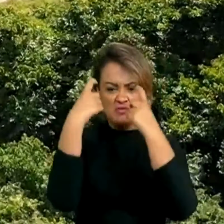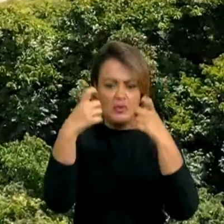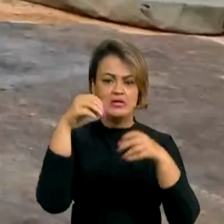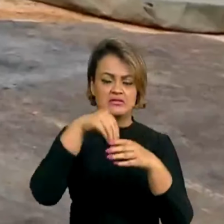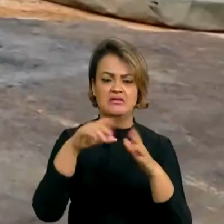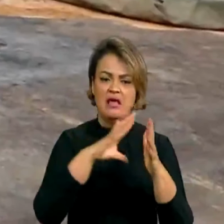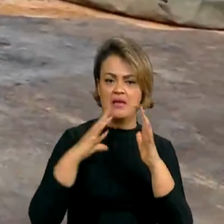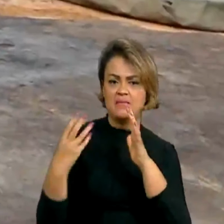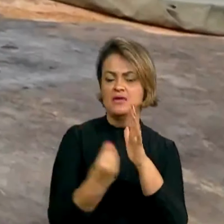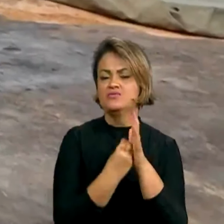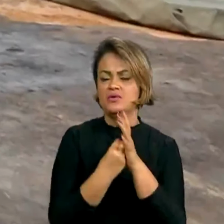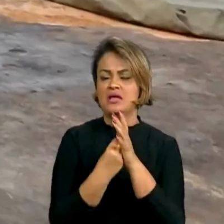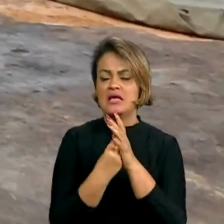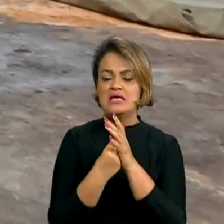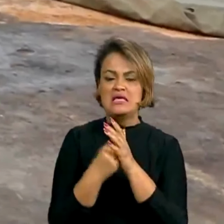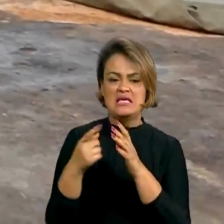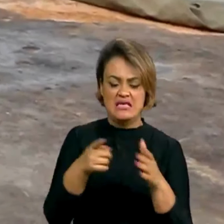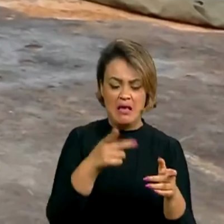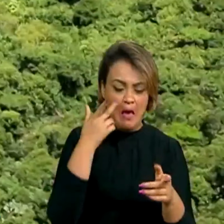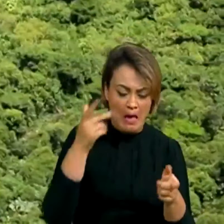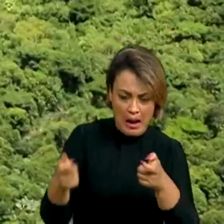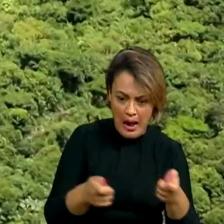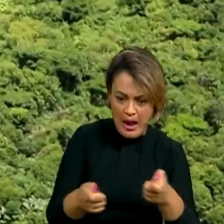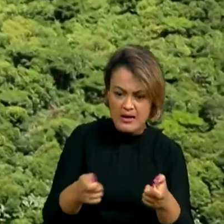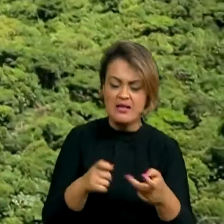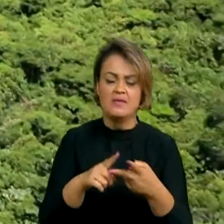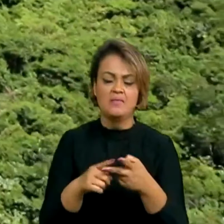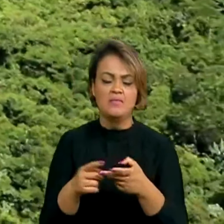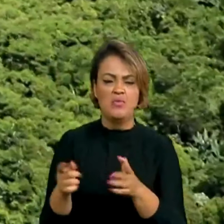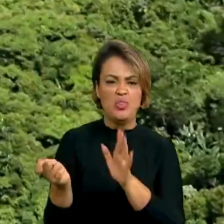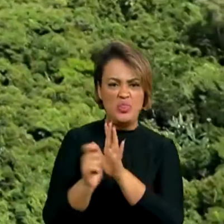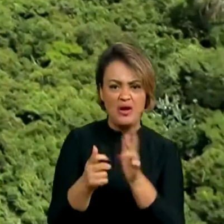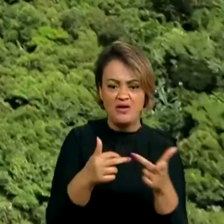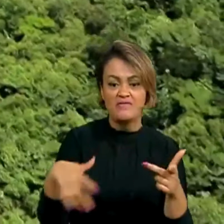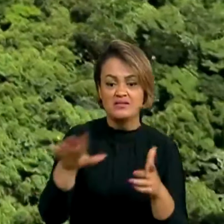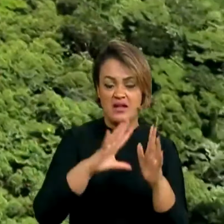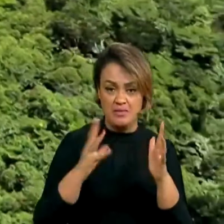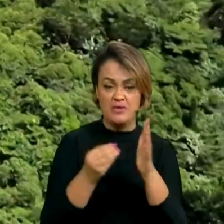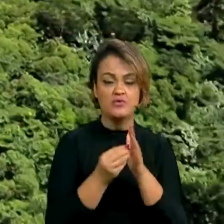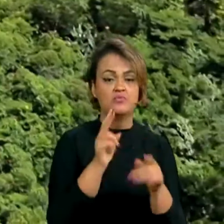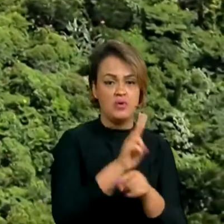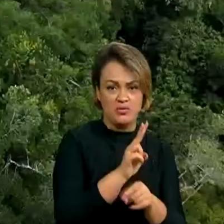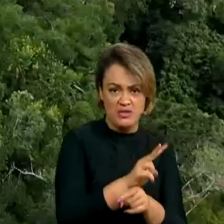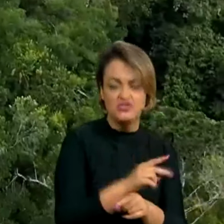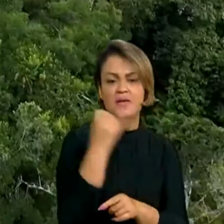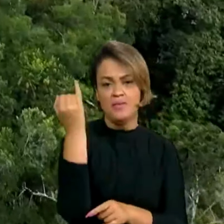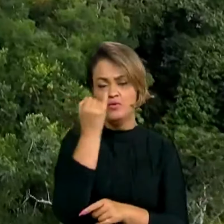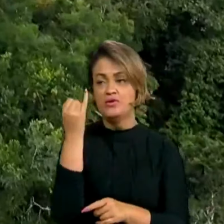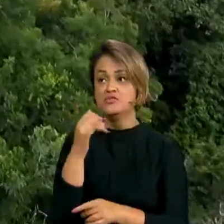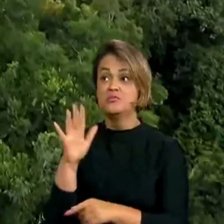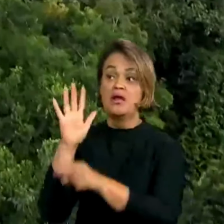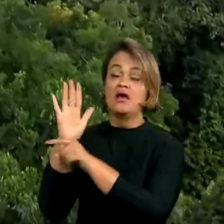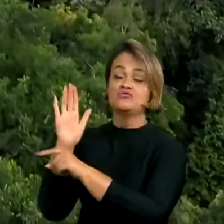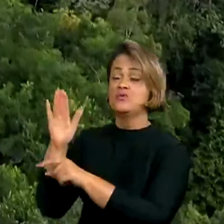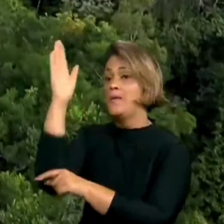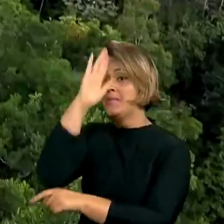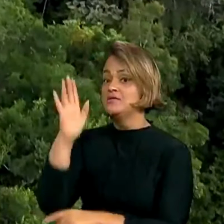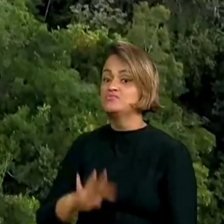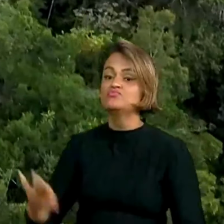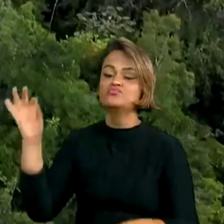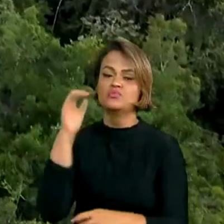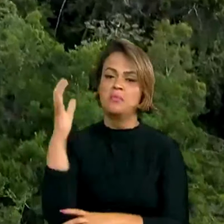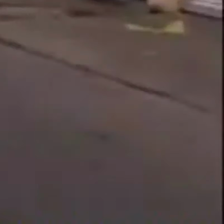Amazônia. E combater o narcogarimpo, combater o narcotráfico na Amazônia é proteger o Brasil. É fazer com que o Brasil